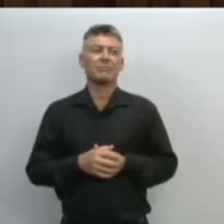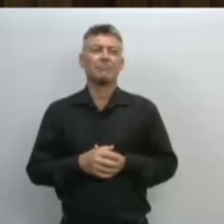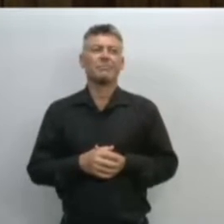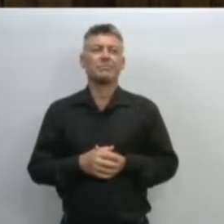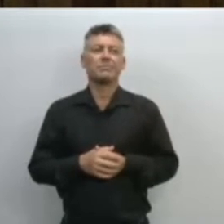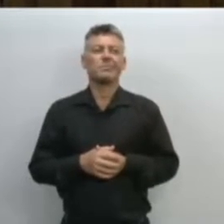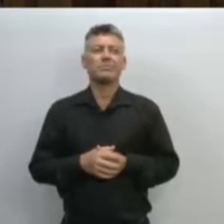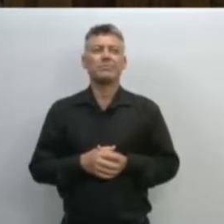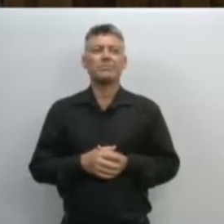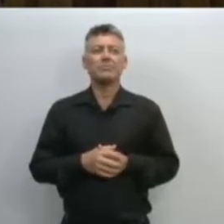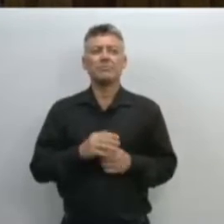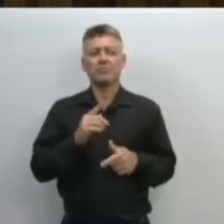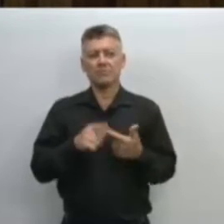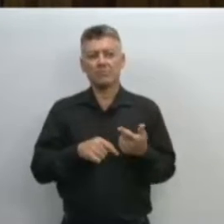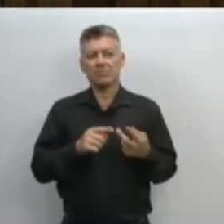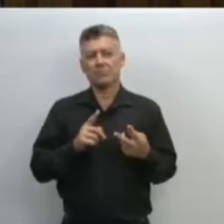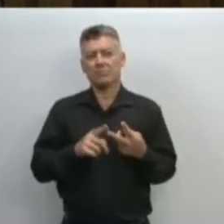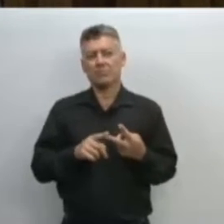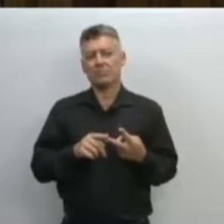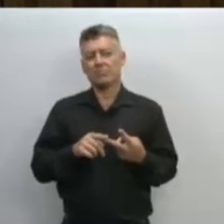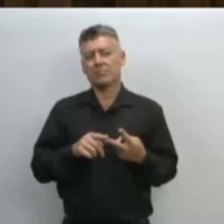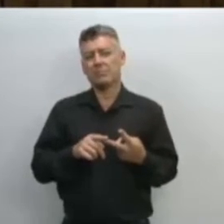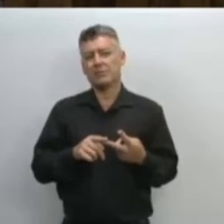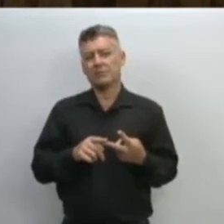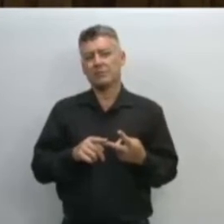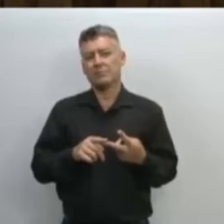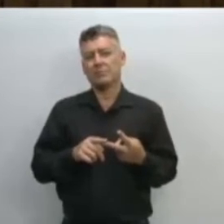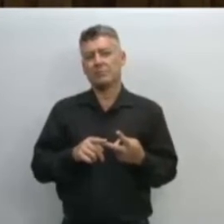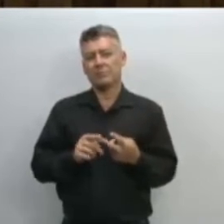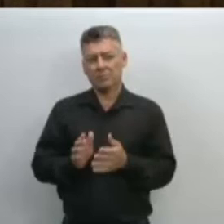Presidente, eu queria também, depois da vereadora Brisa, pedir um pela ordem.